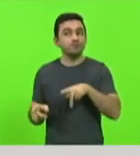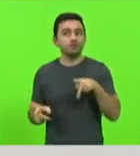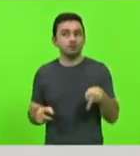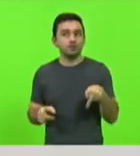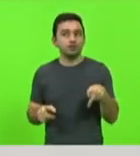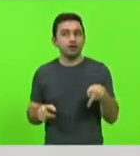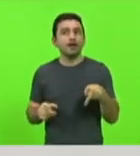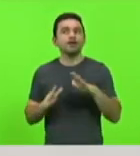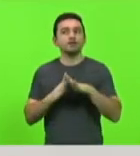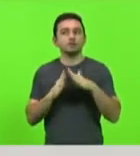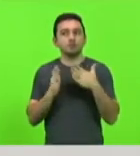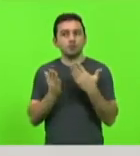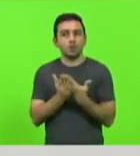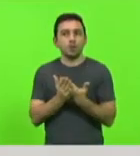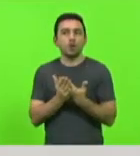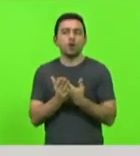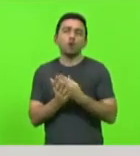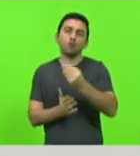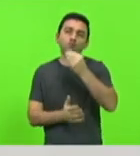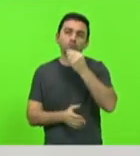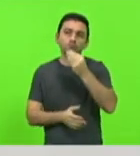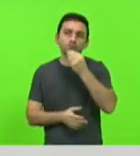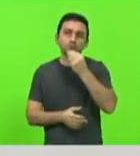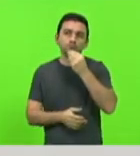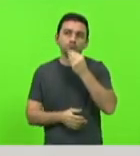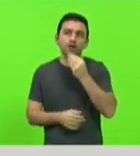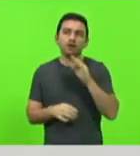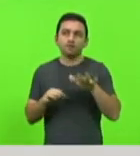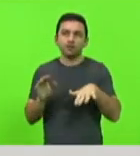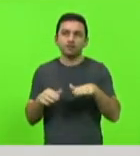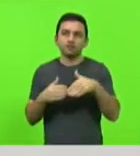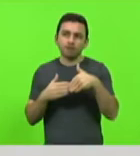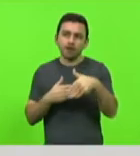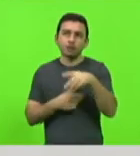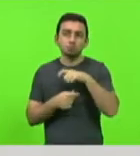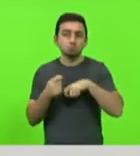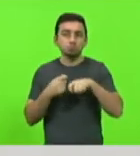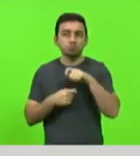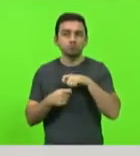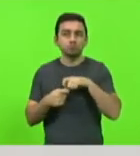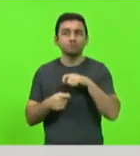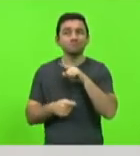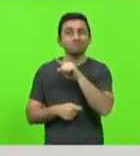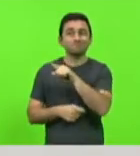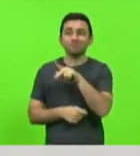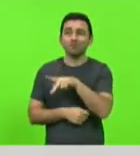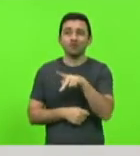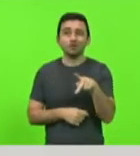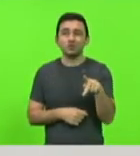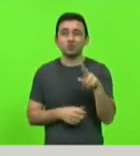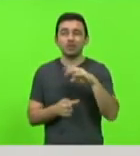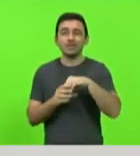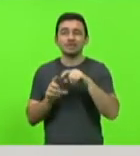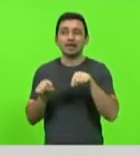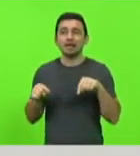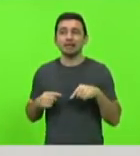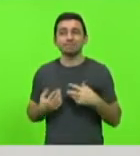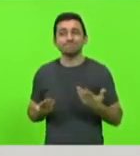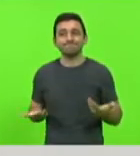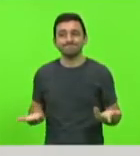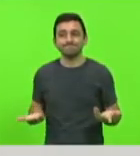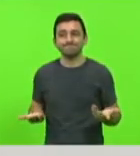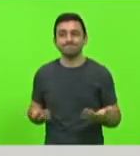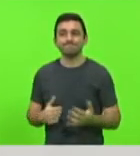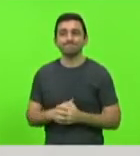escola, logicamente, está tendo que ouvir, e talvez até seja uma boa administração, mas com esse tipo de professor dentro da sala de aula.